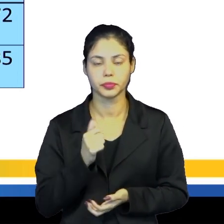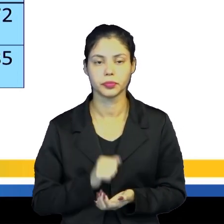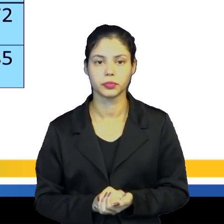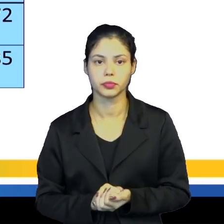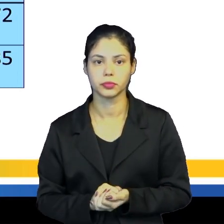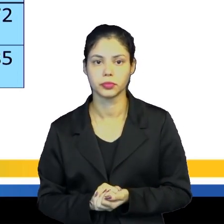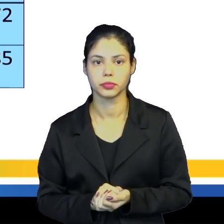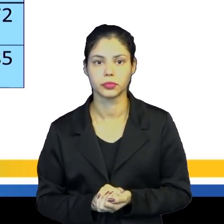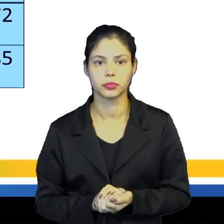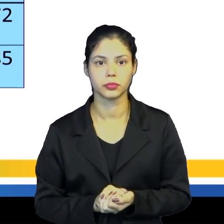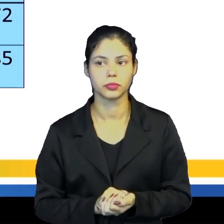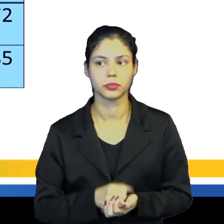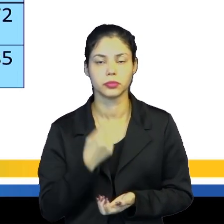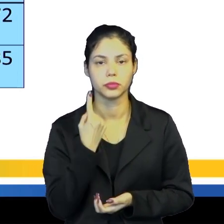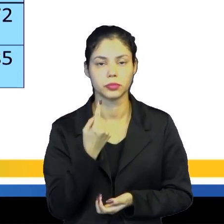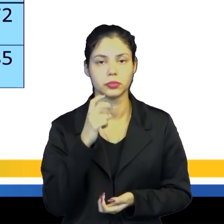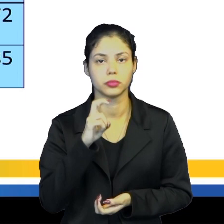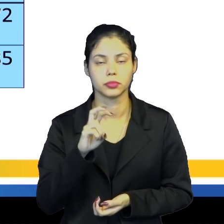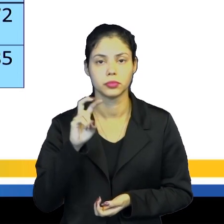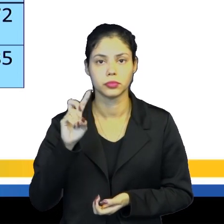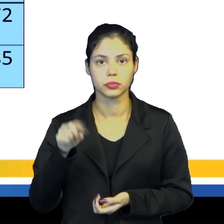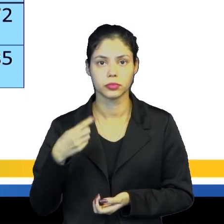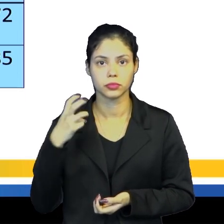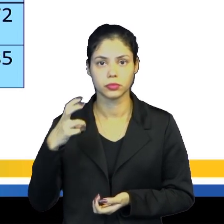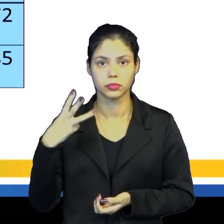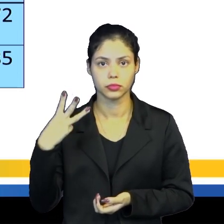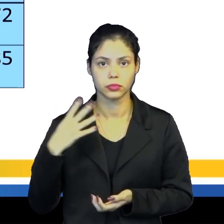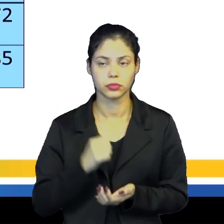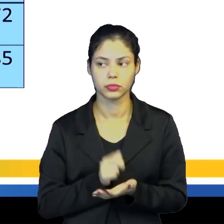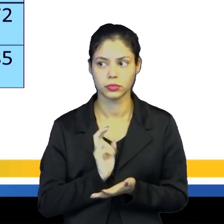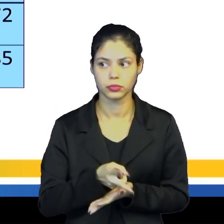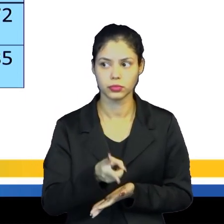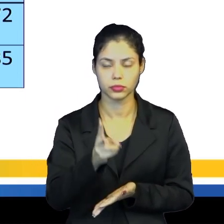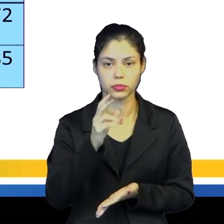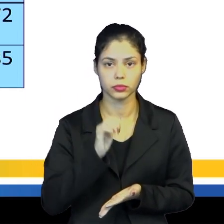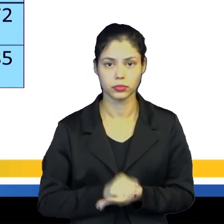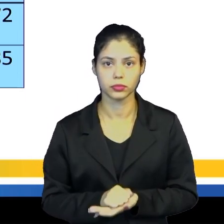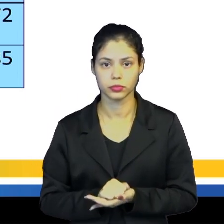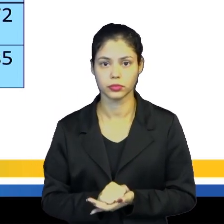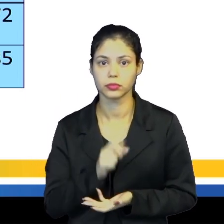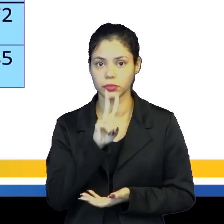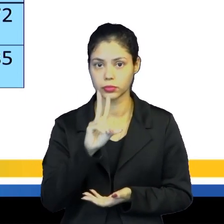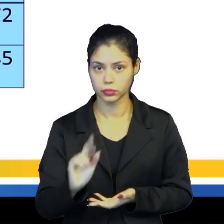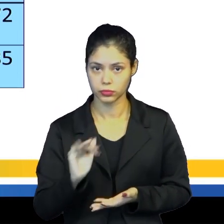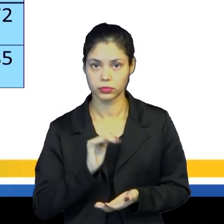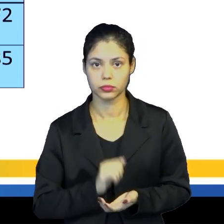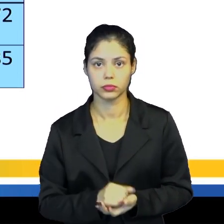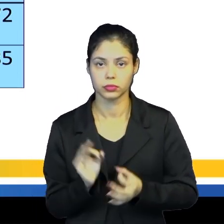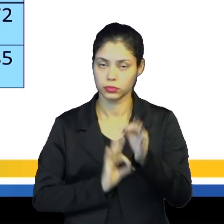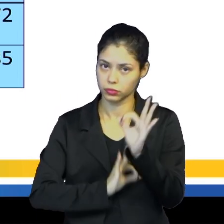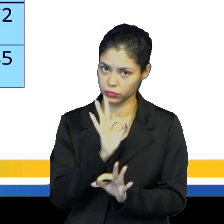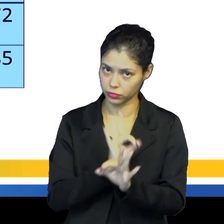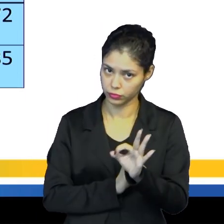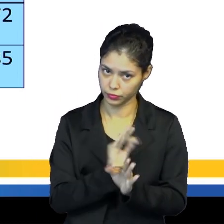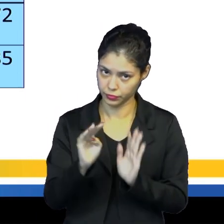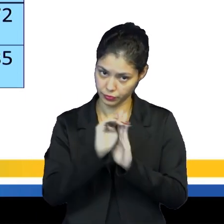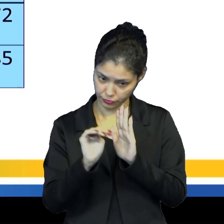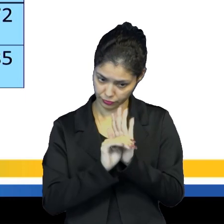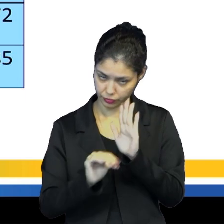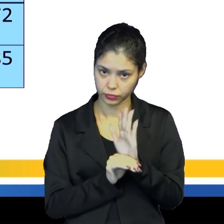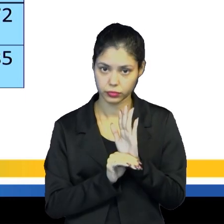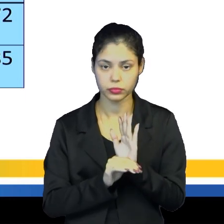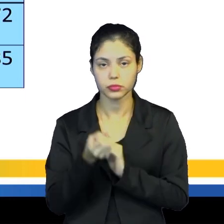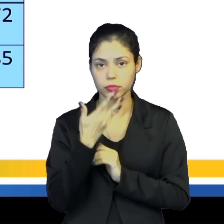1,52, 1,53 e assim, tá? Ela vai ter sua